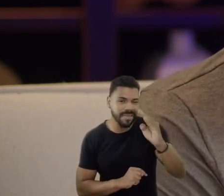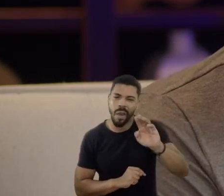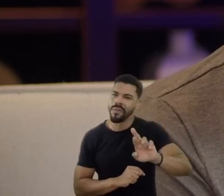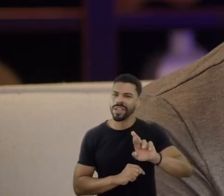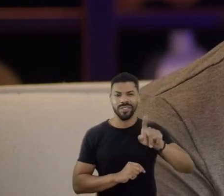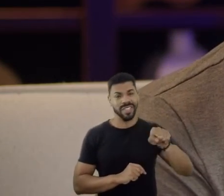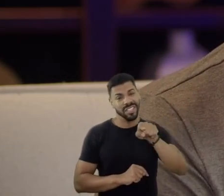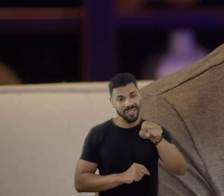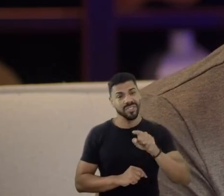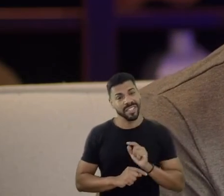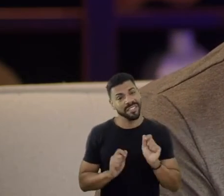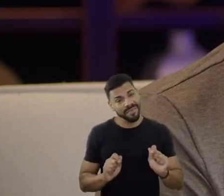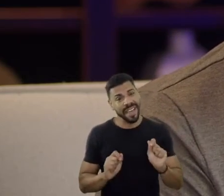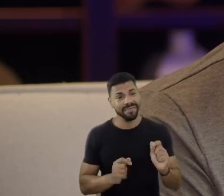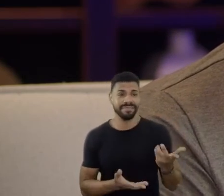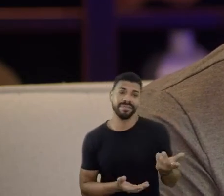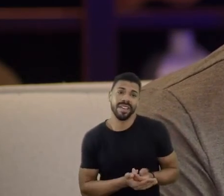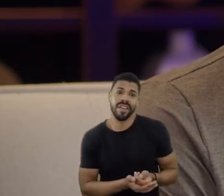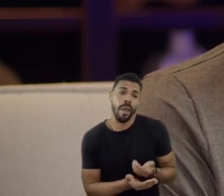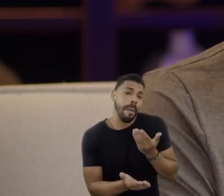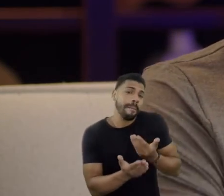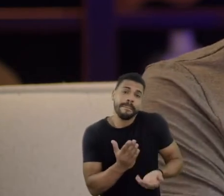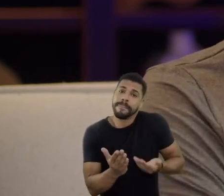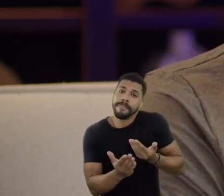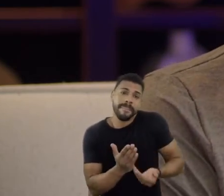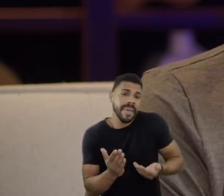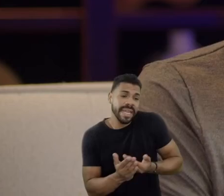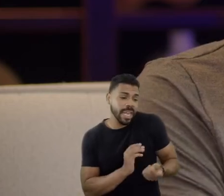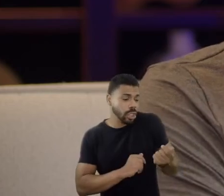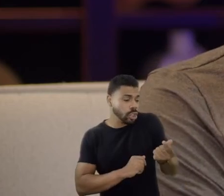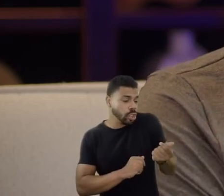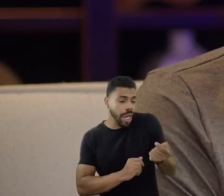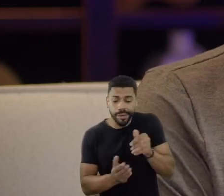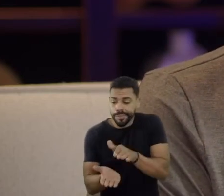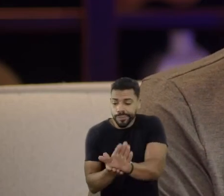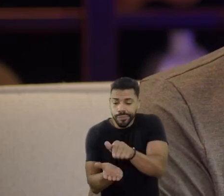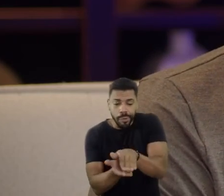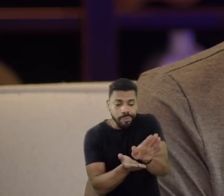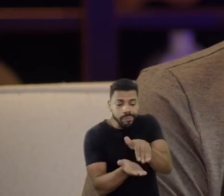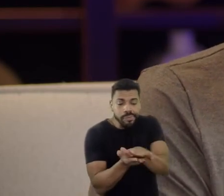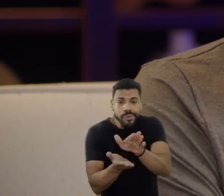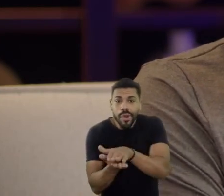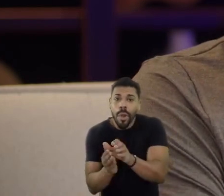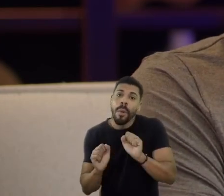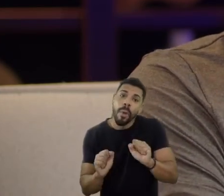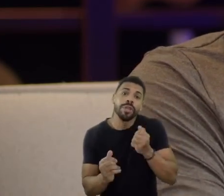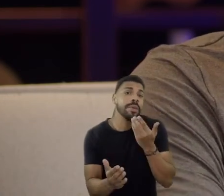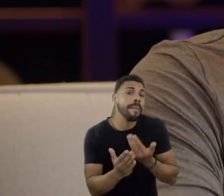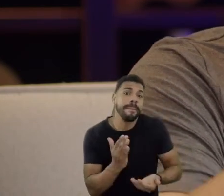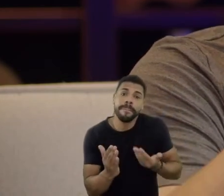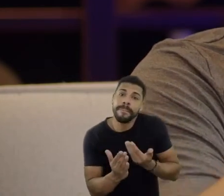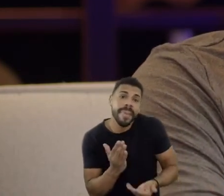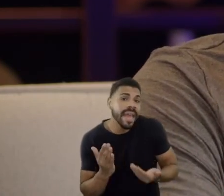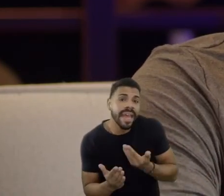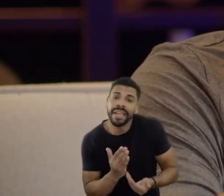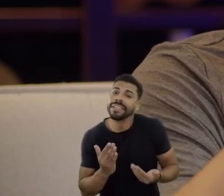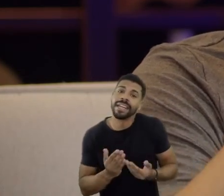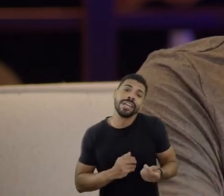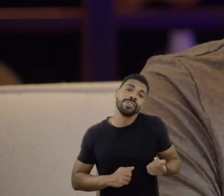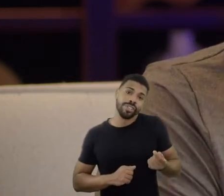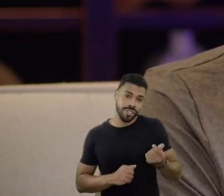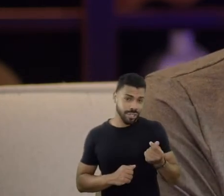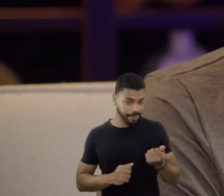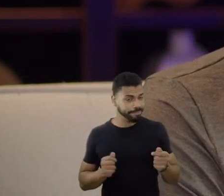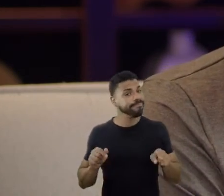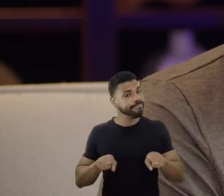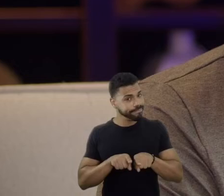etf foi feito se você fizer isso o que vai acontecer é que você vai ter muito custo de corretagem e pode perder determinados movimentos